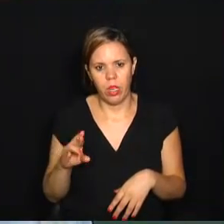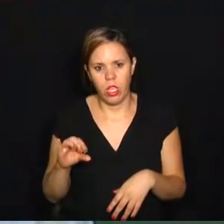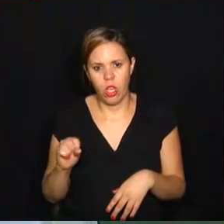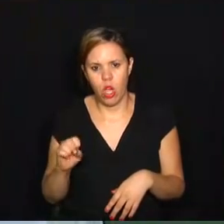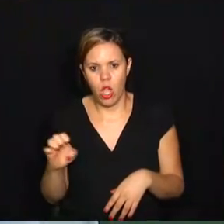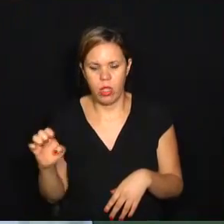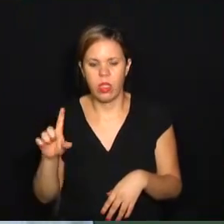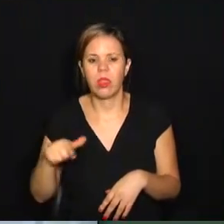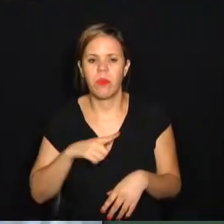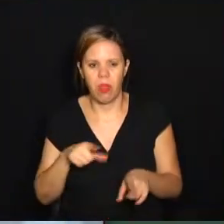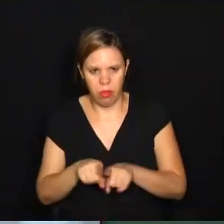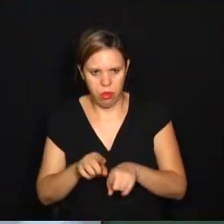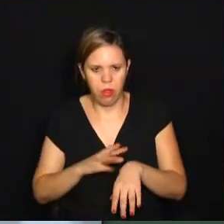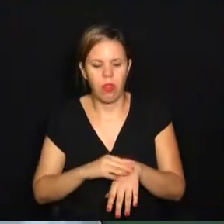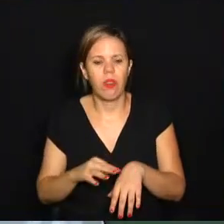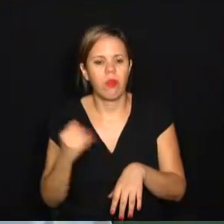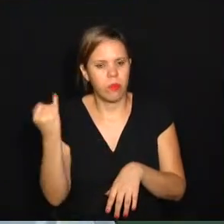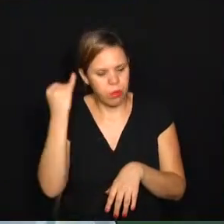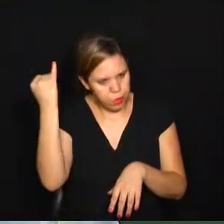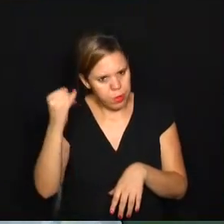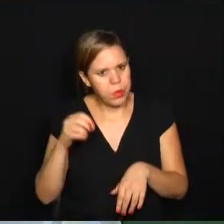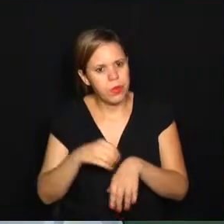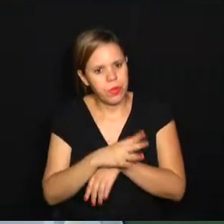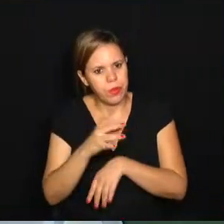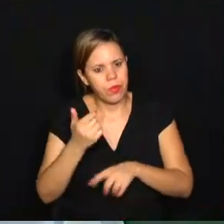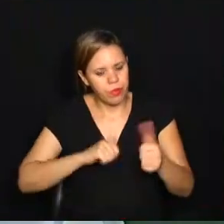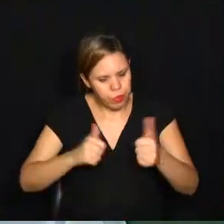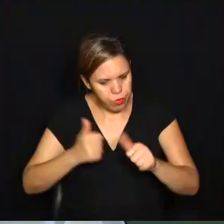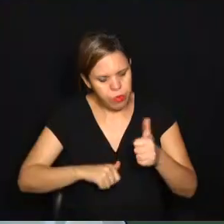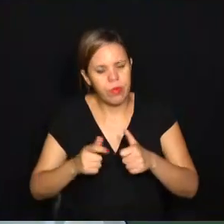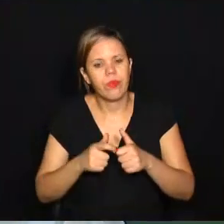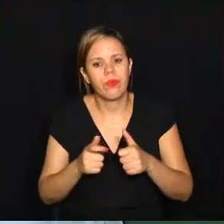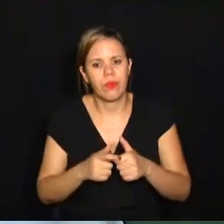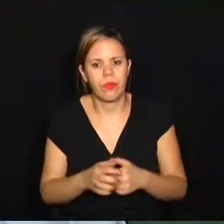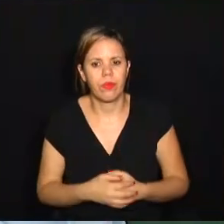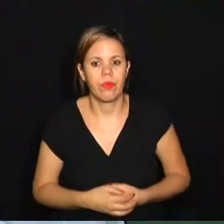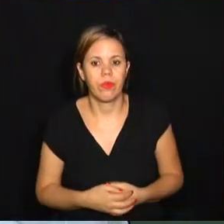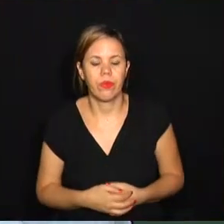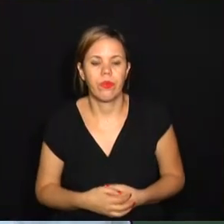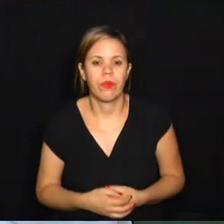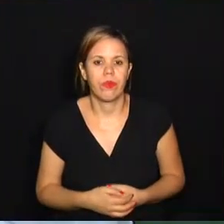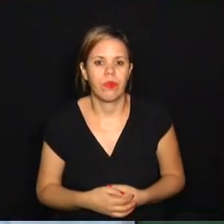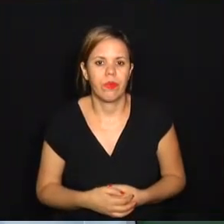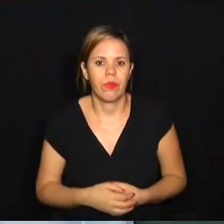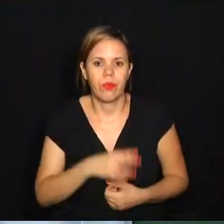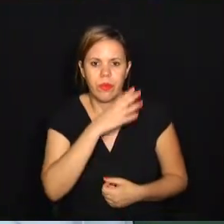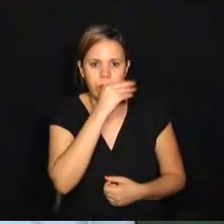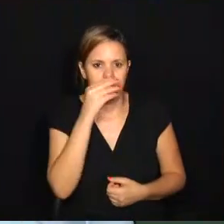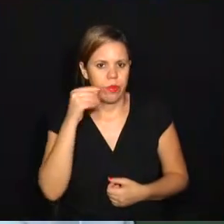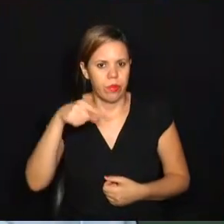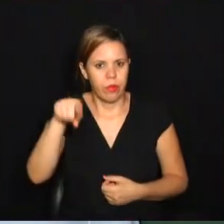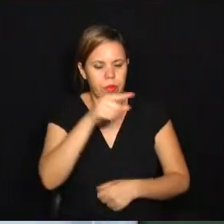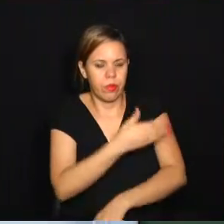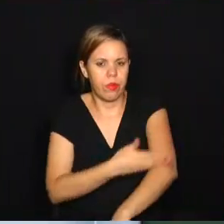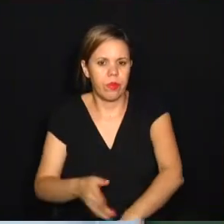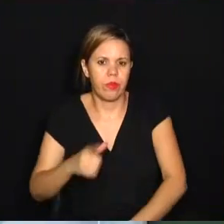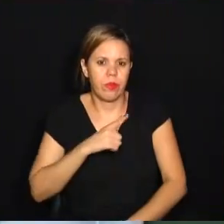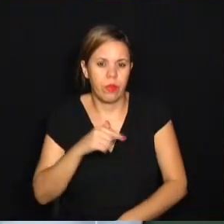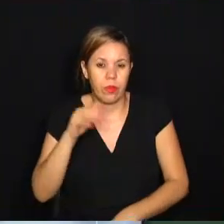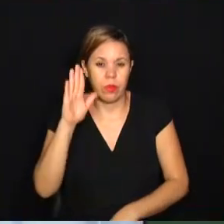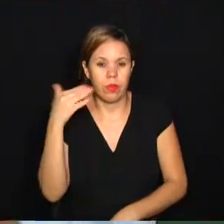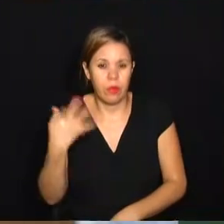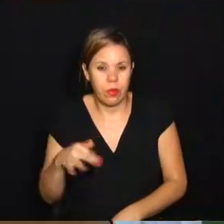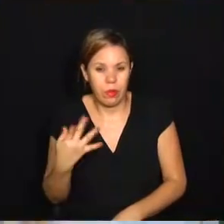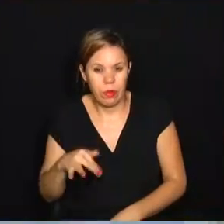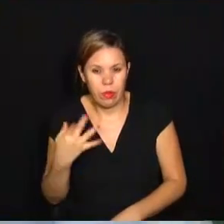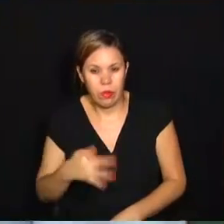sintomas, também é importante que elas passem por uma avaliação médica. Agora, as adolescentes, elas costumam ter um pouco mais de